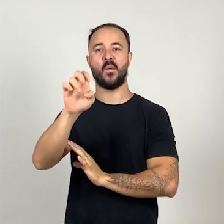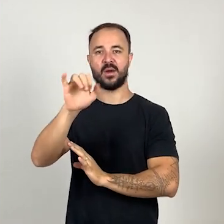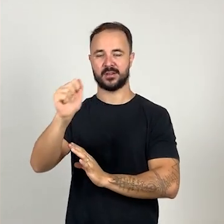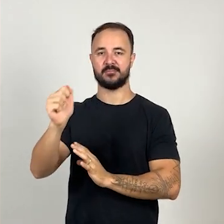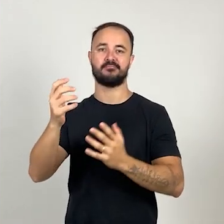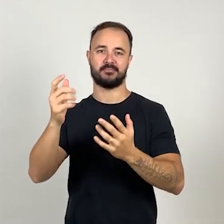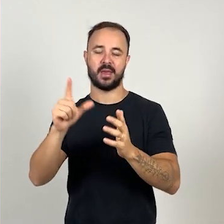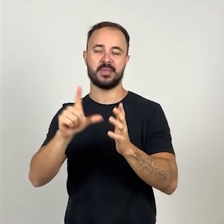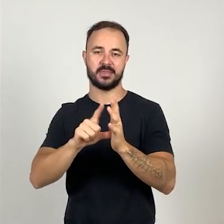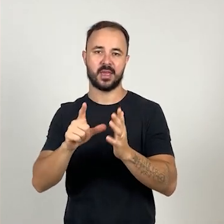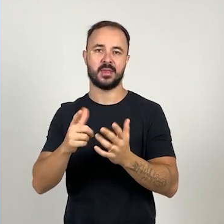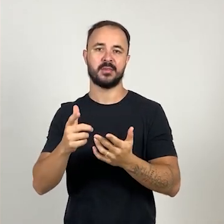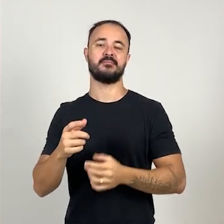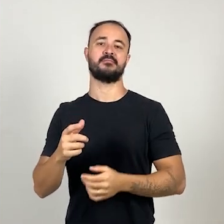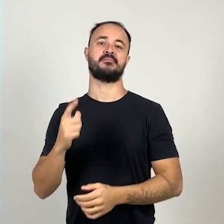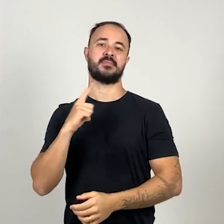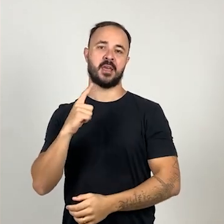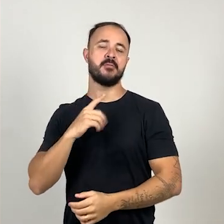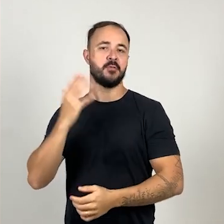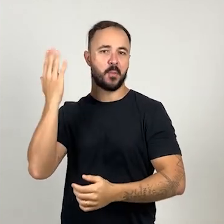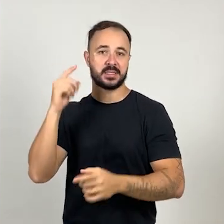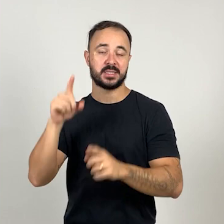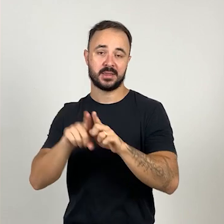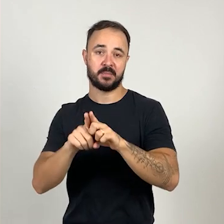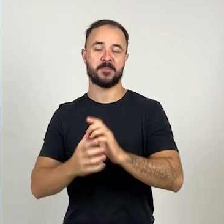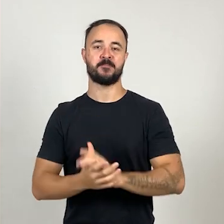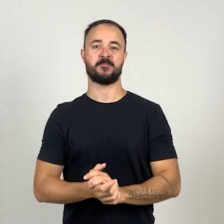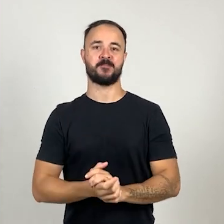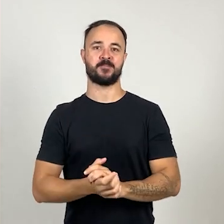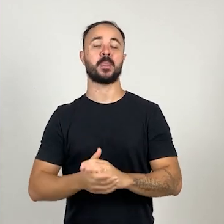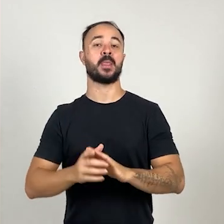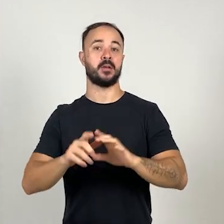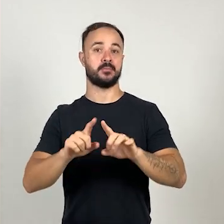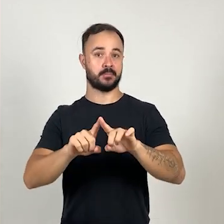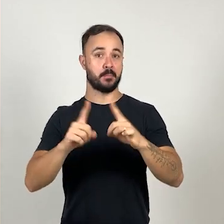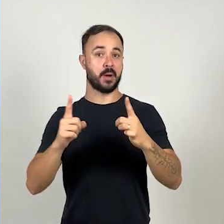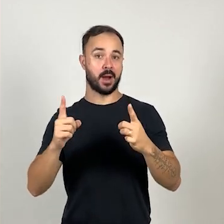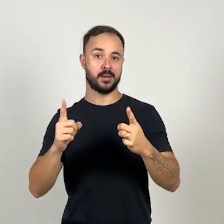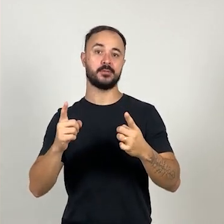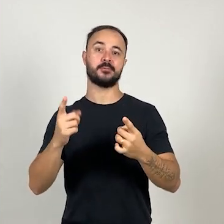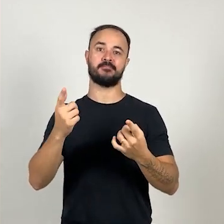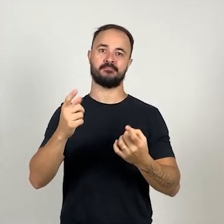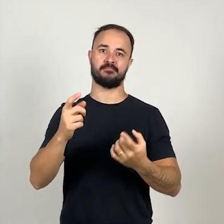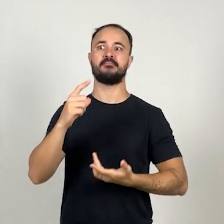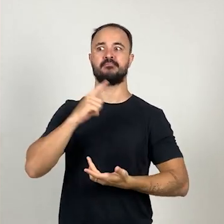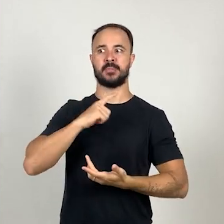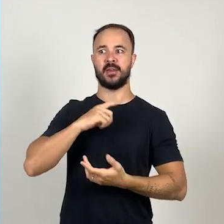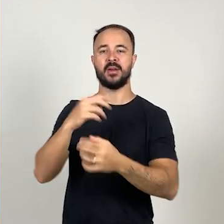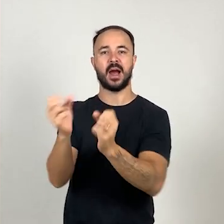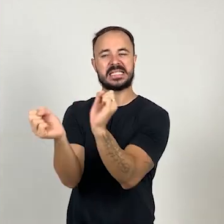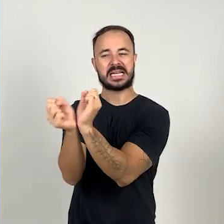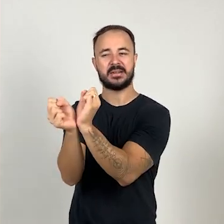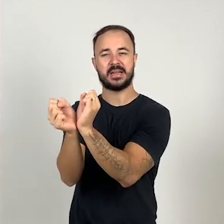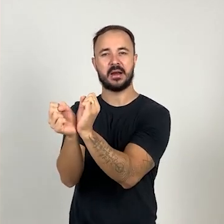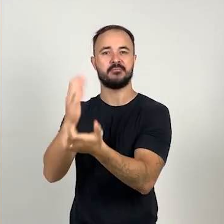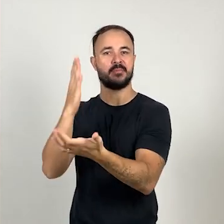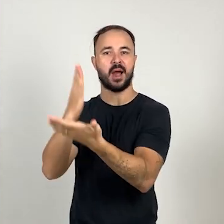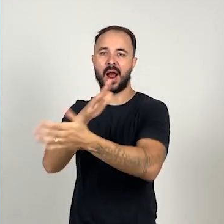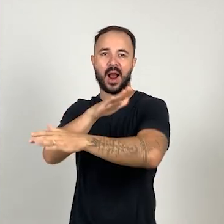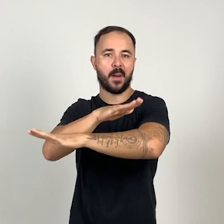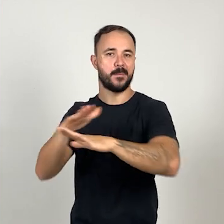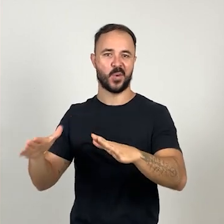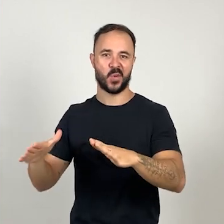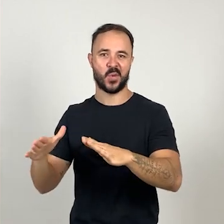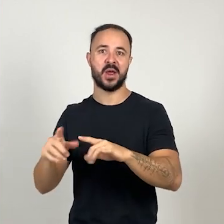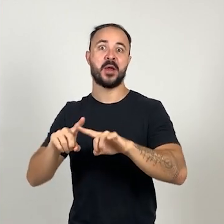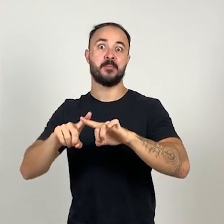que oficialmente aboliu a escravidão no Brasil. No entanto, apesar do fim da escravidão, o racismo persistiu